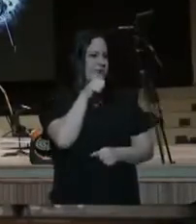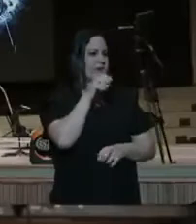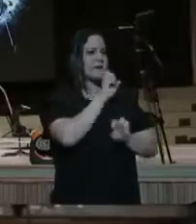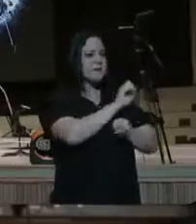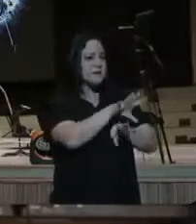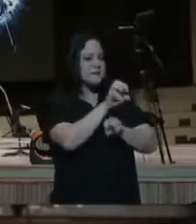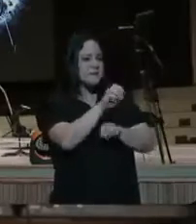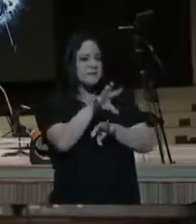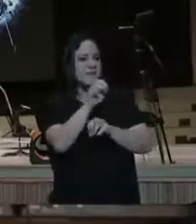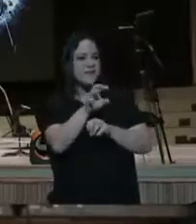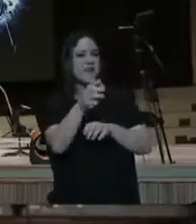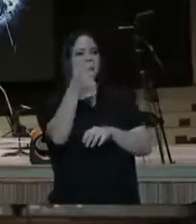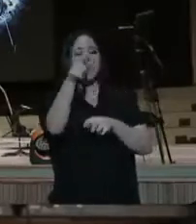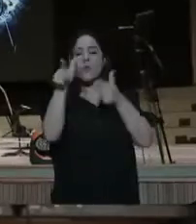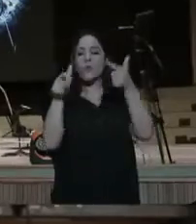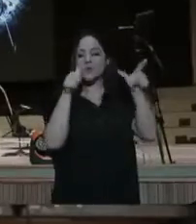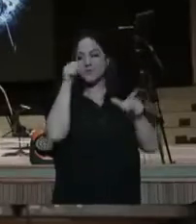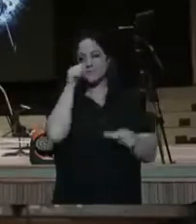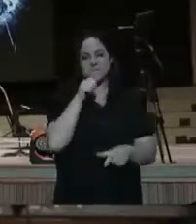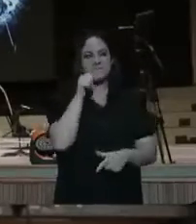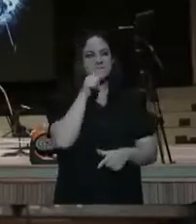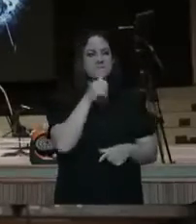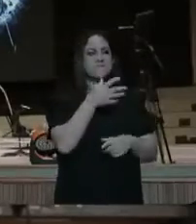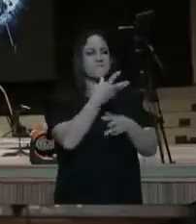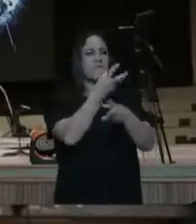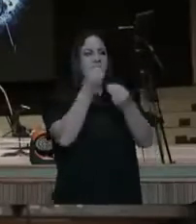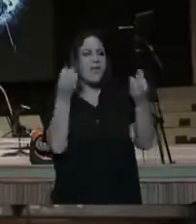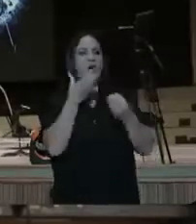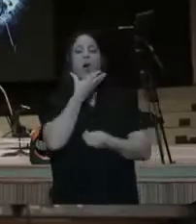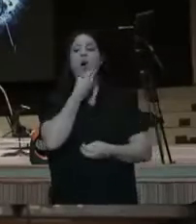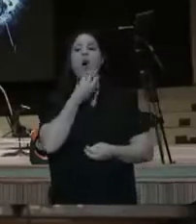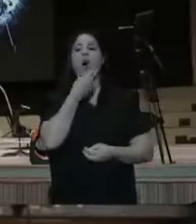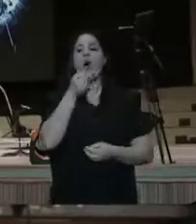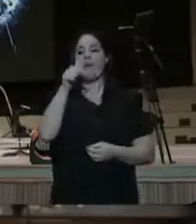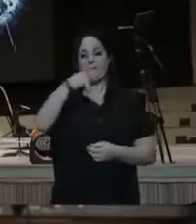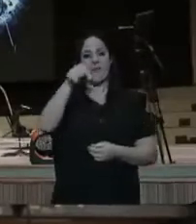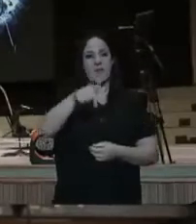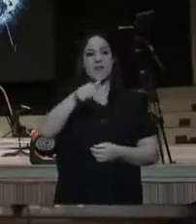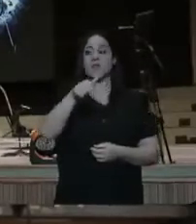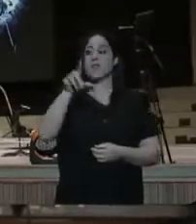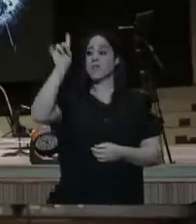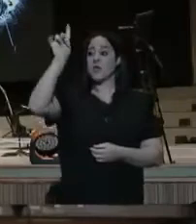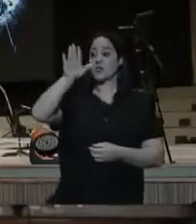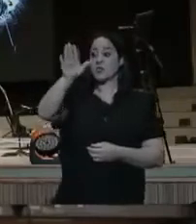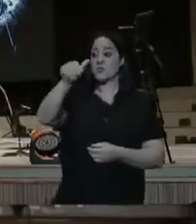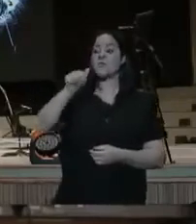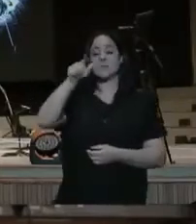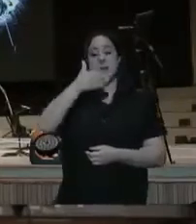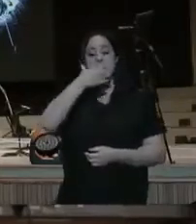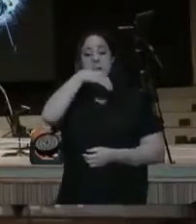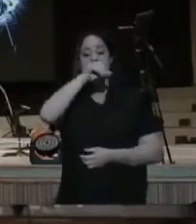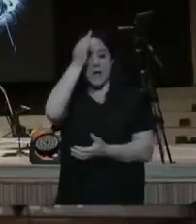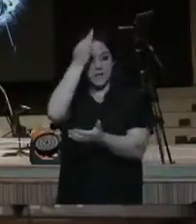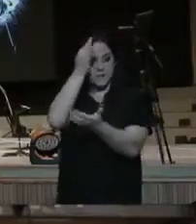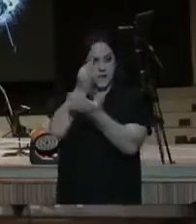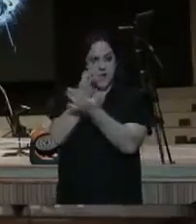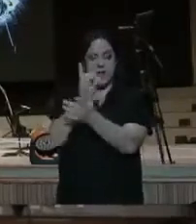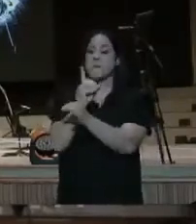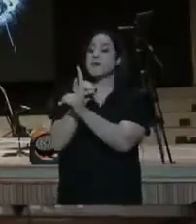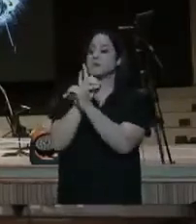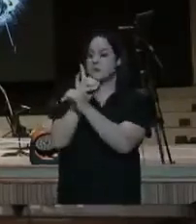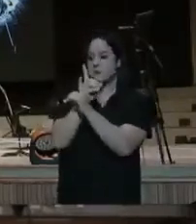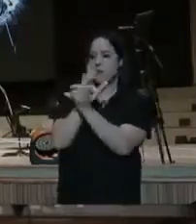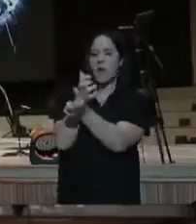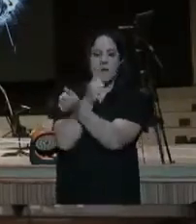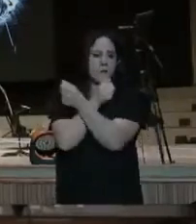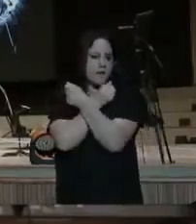ensinar outras mulheres tanto os homens aqui que você foi chamado de pai participo lar para